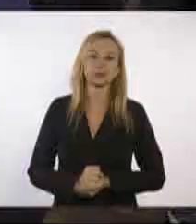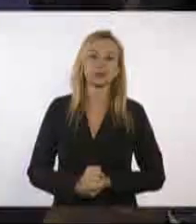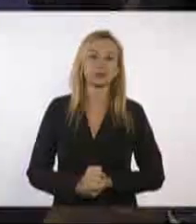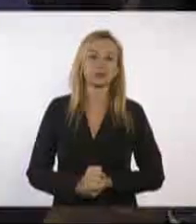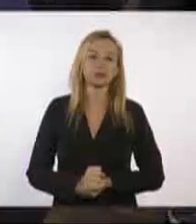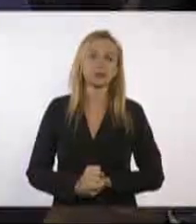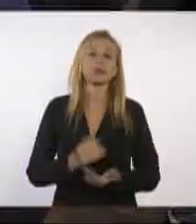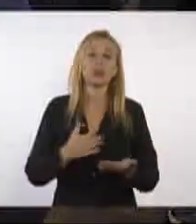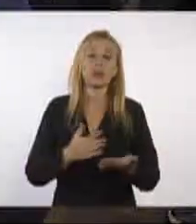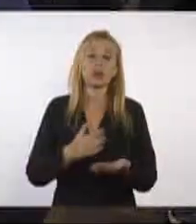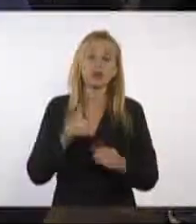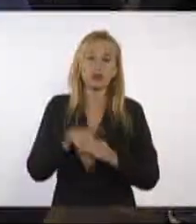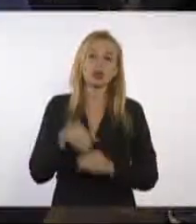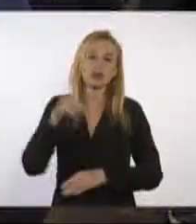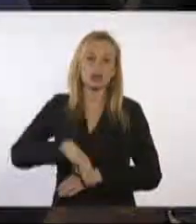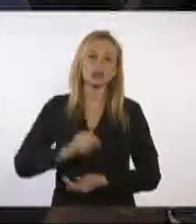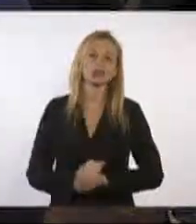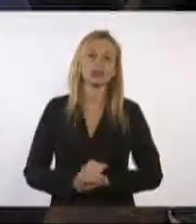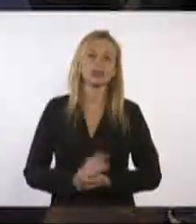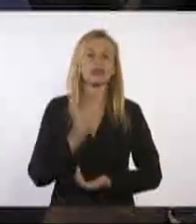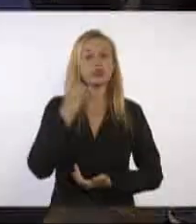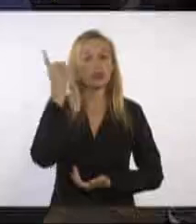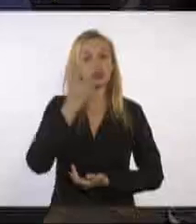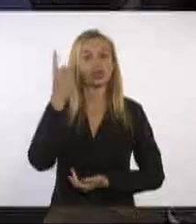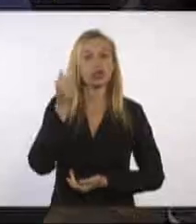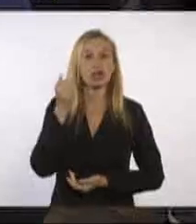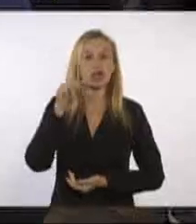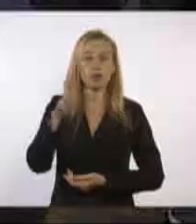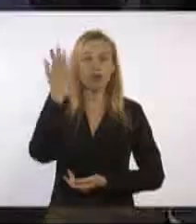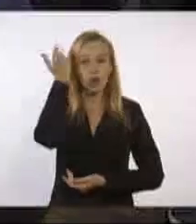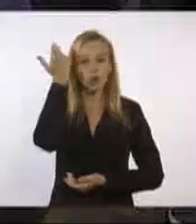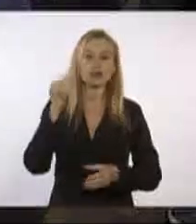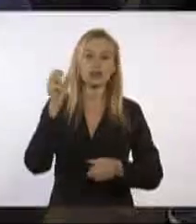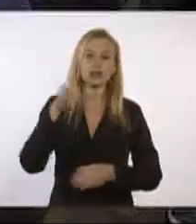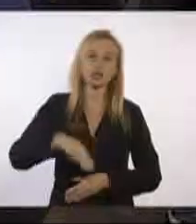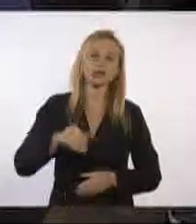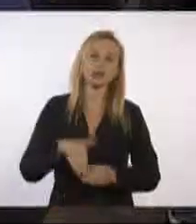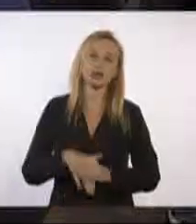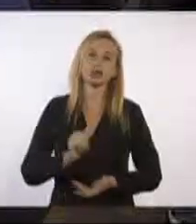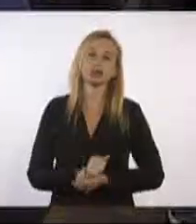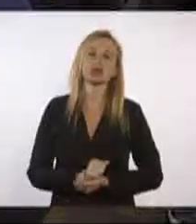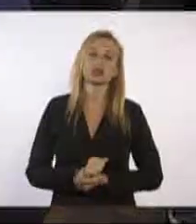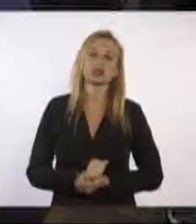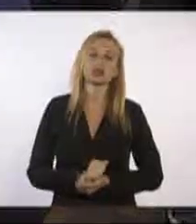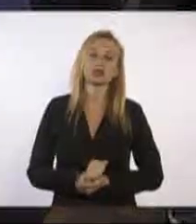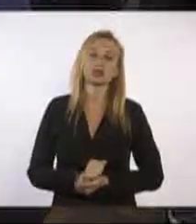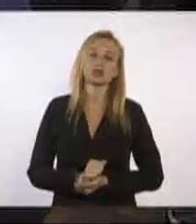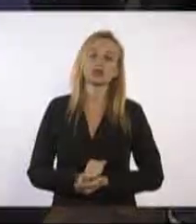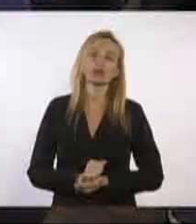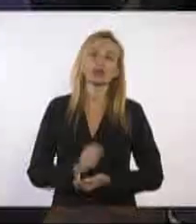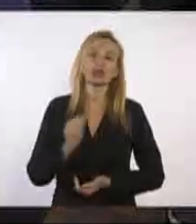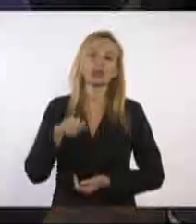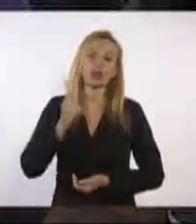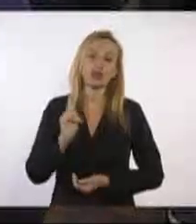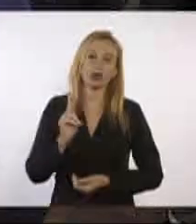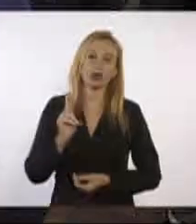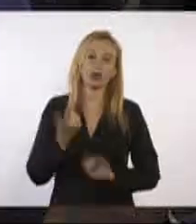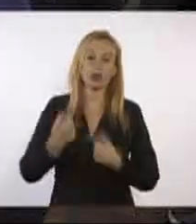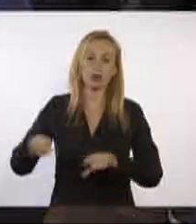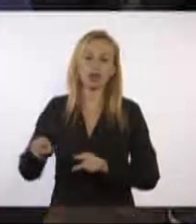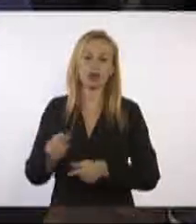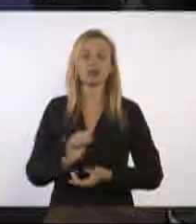Voto favoravelmente. Como vota o deputado Eliomar Coelho? Favorável. Como vota o deputado Quinoploc? Contrário.